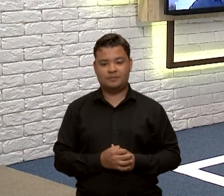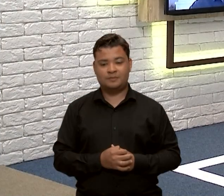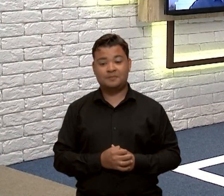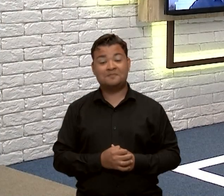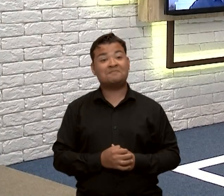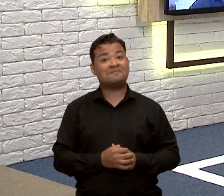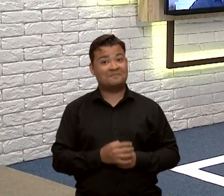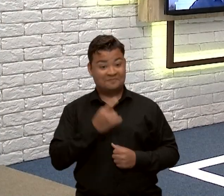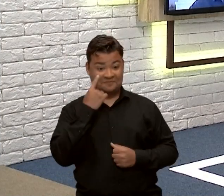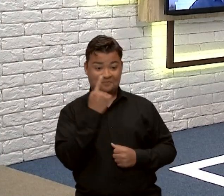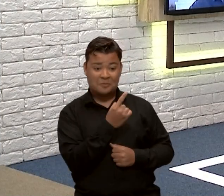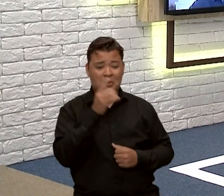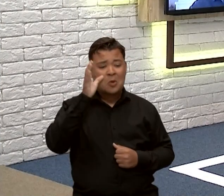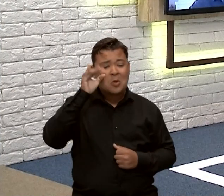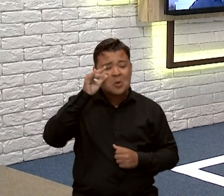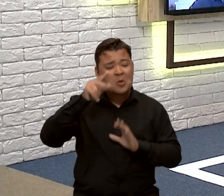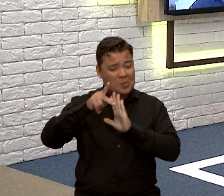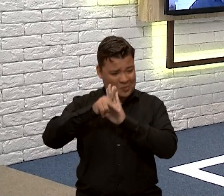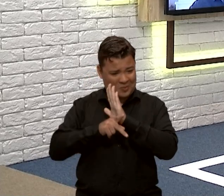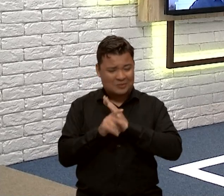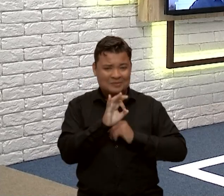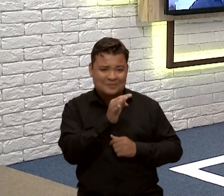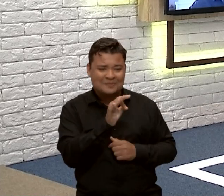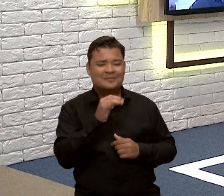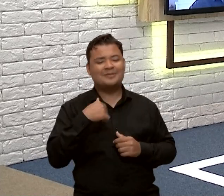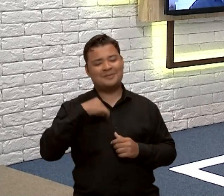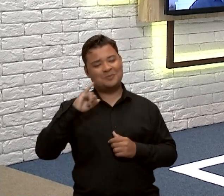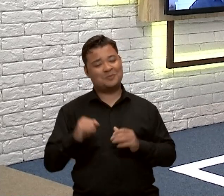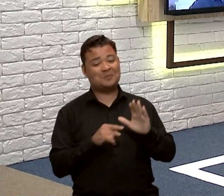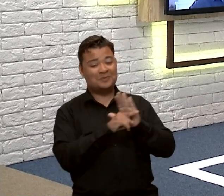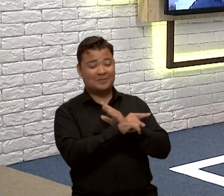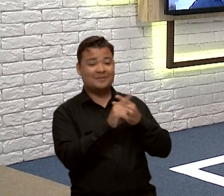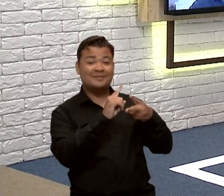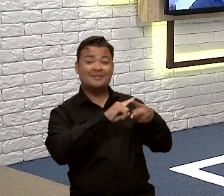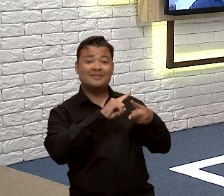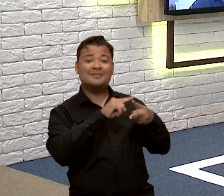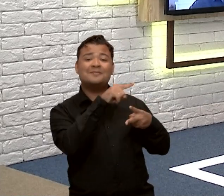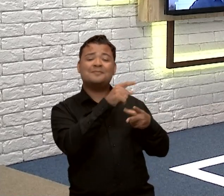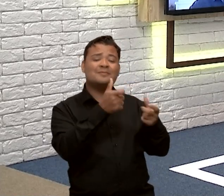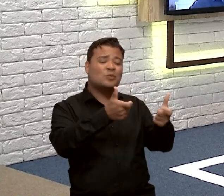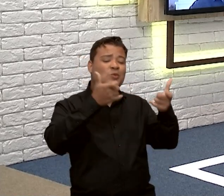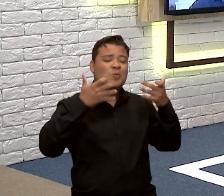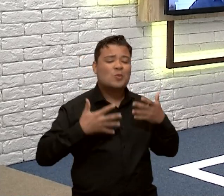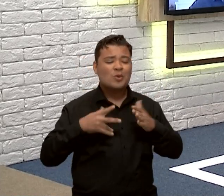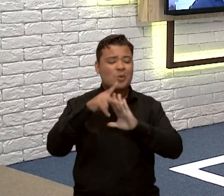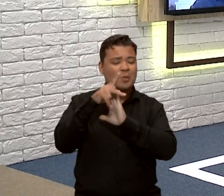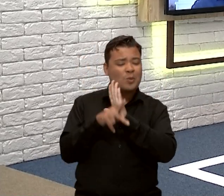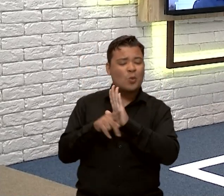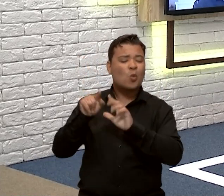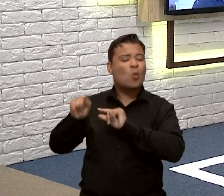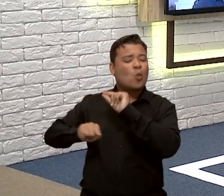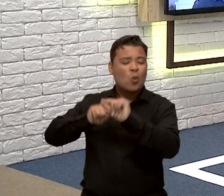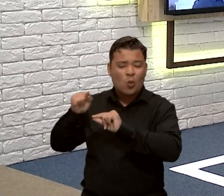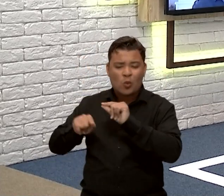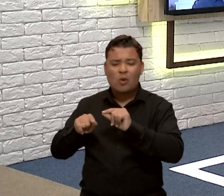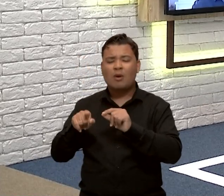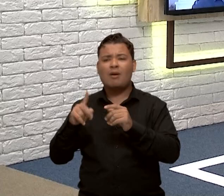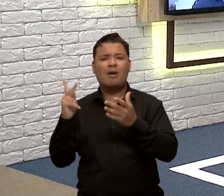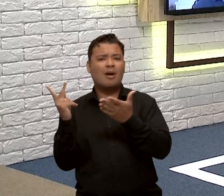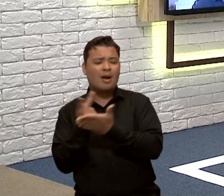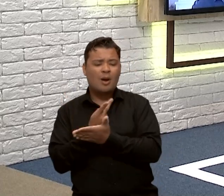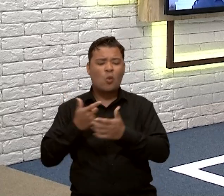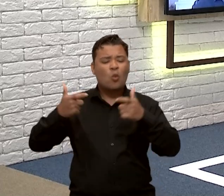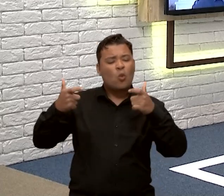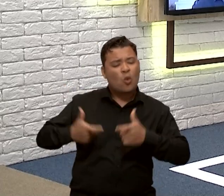Bom, você deve ter ficado curioso sobre esse projeto, então eu já vou perguntar para a Jaqueline. Jaqueline, conta um pouquinho mais sobre esse projeto, onde ele